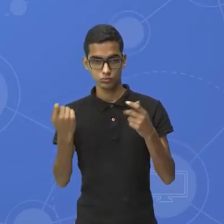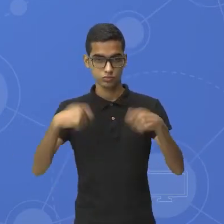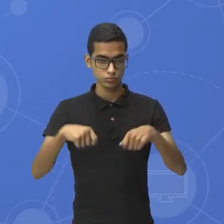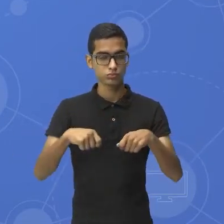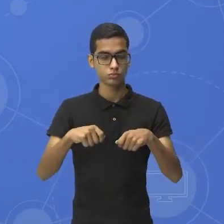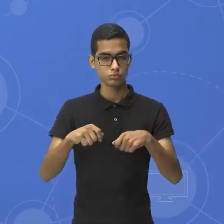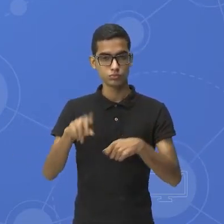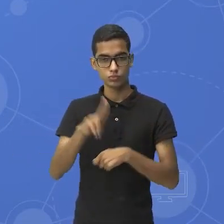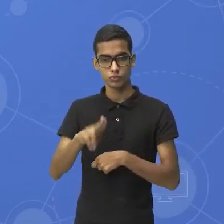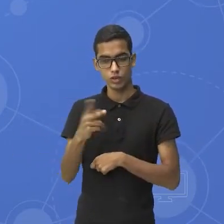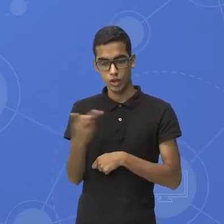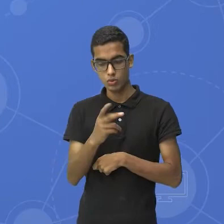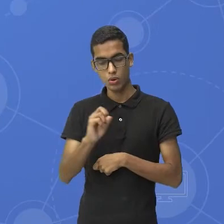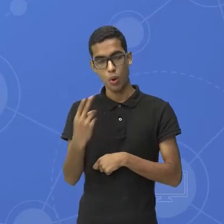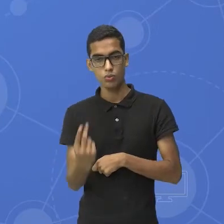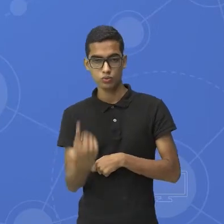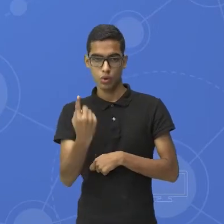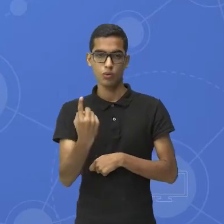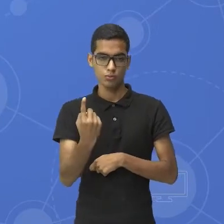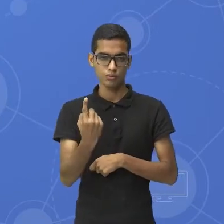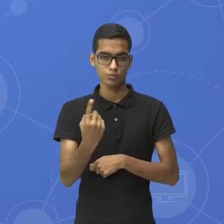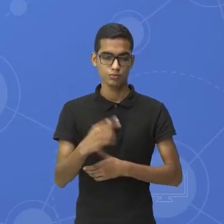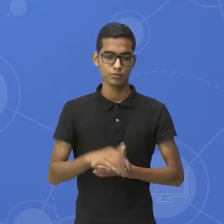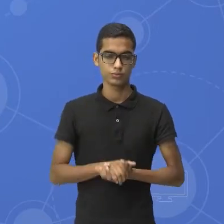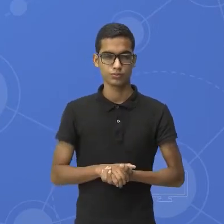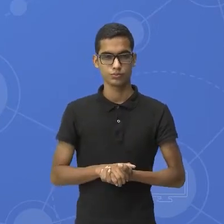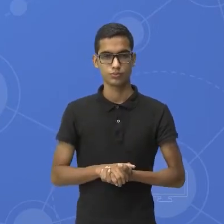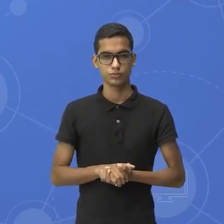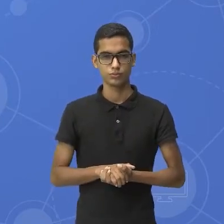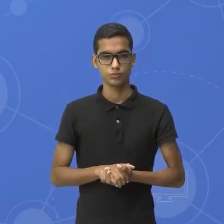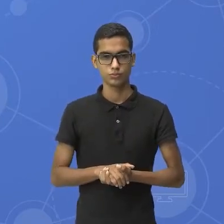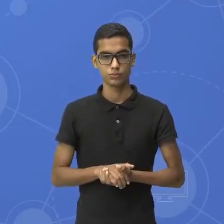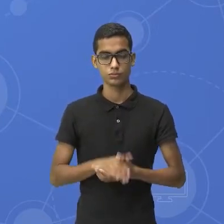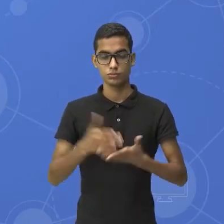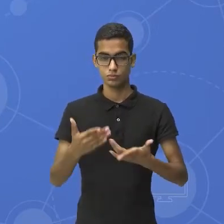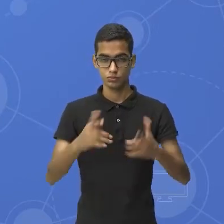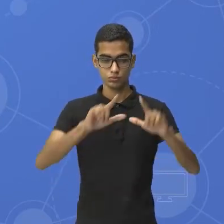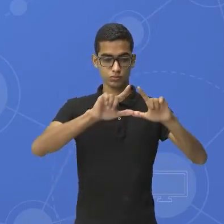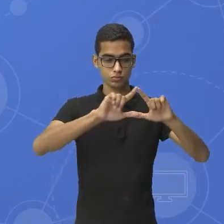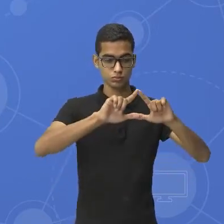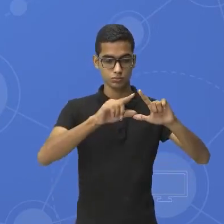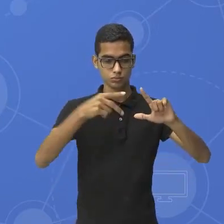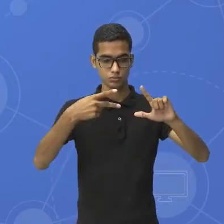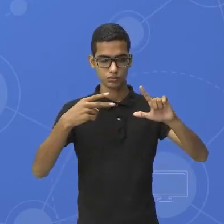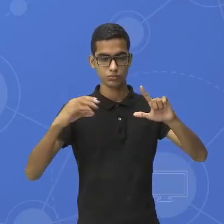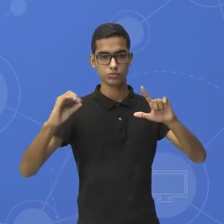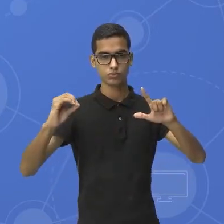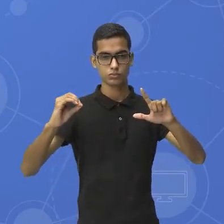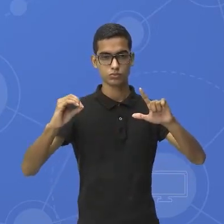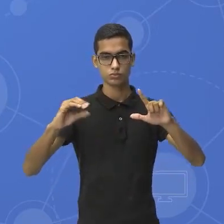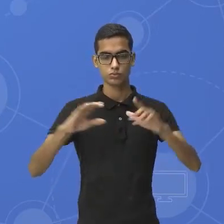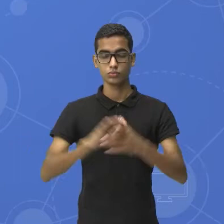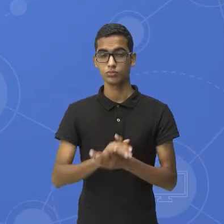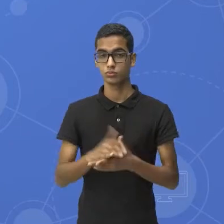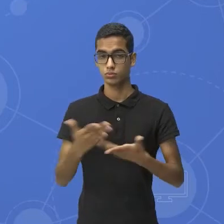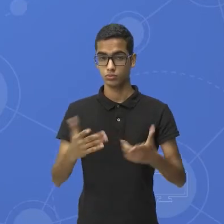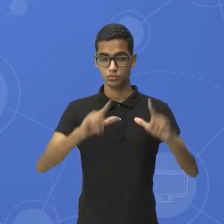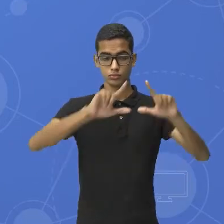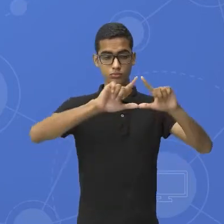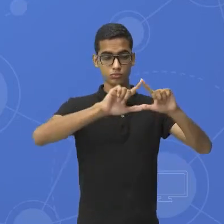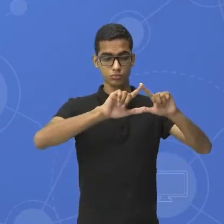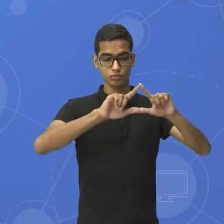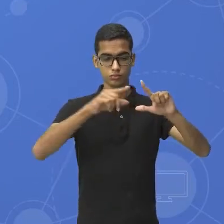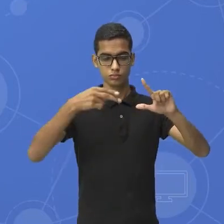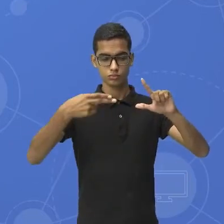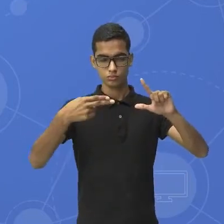outra. Entendido? Isso quando o delta for maior do que zero, tá? Quando o delta for igual a zero, nós